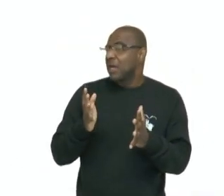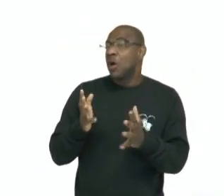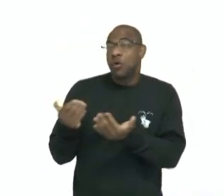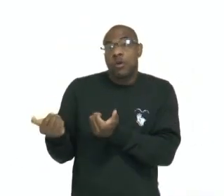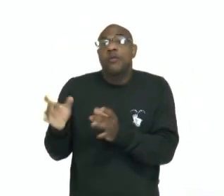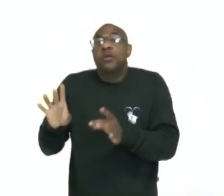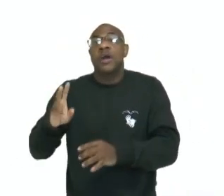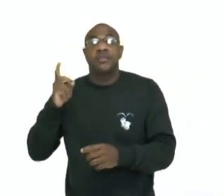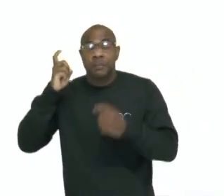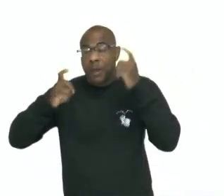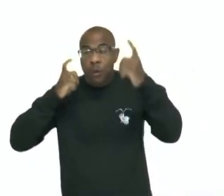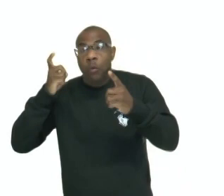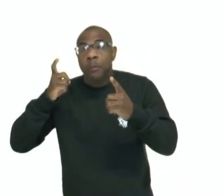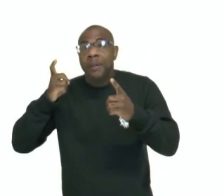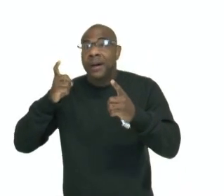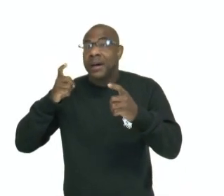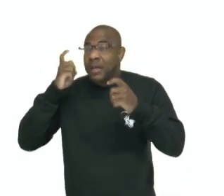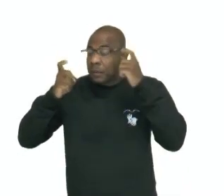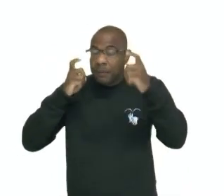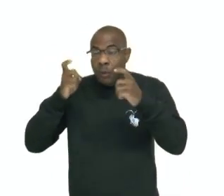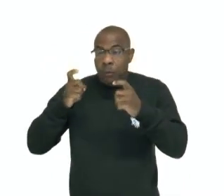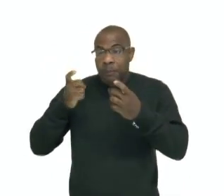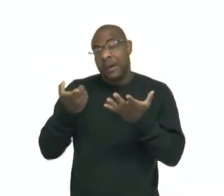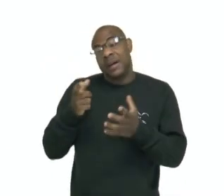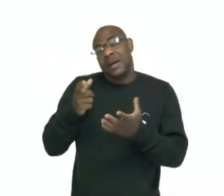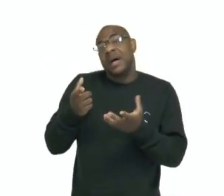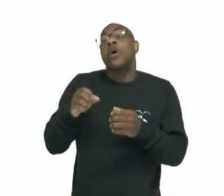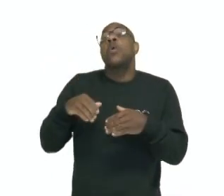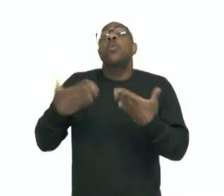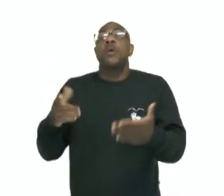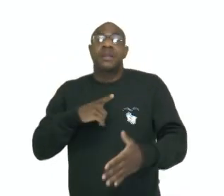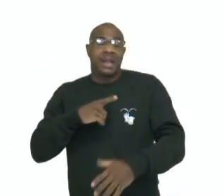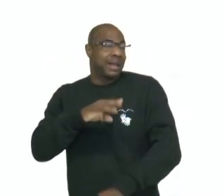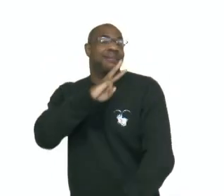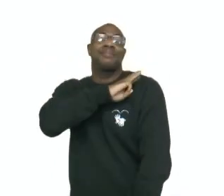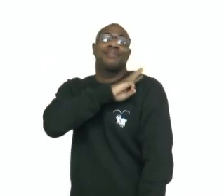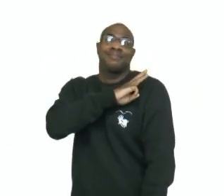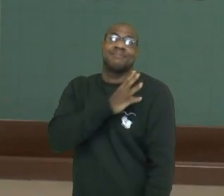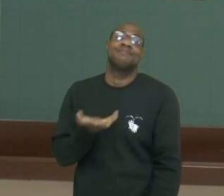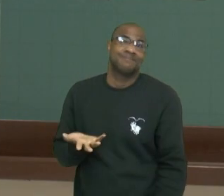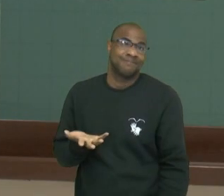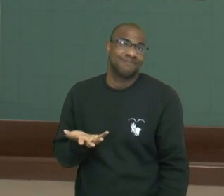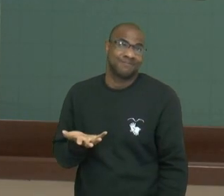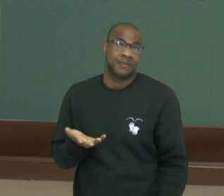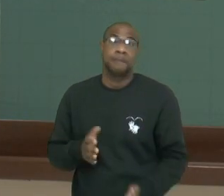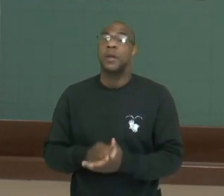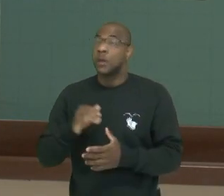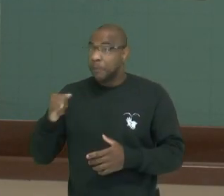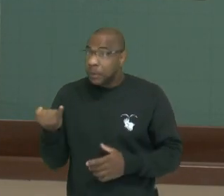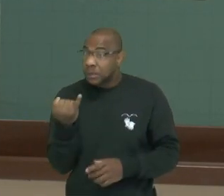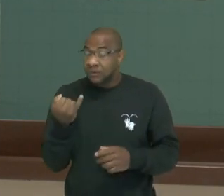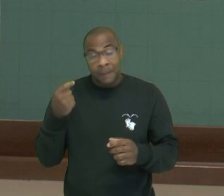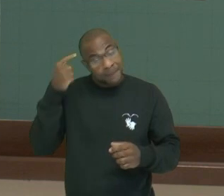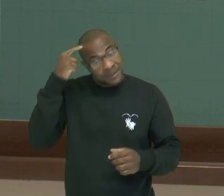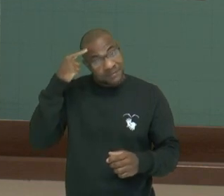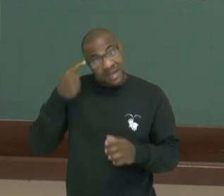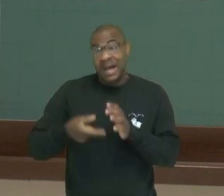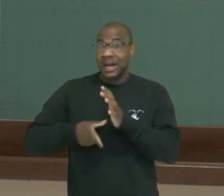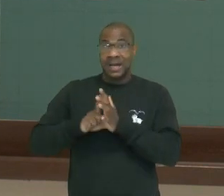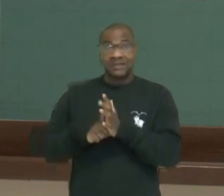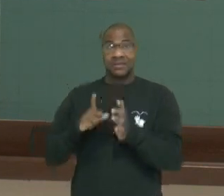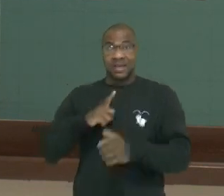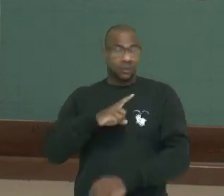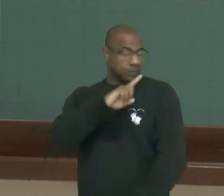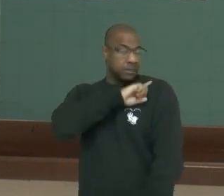com isso no terceiro ano do ensino médio. É importante começar a pensar no primeiro ano do ensino médio.